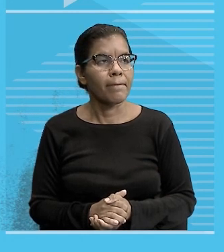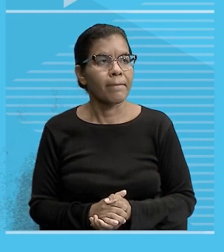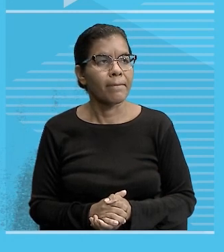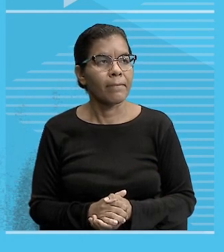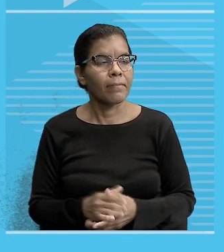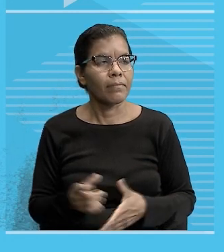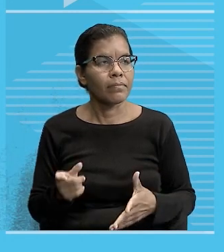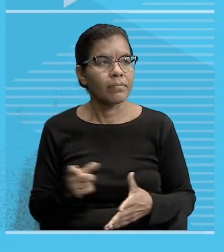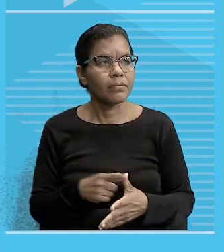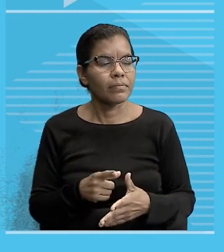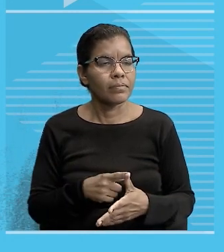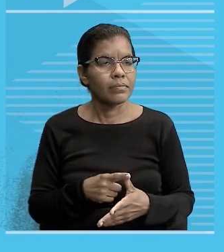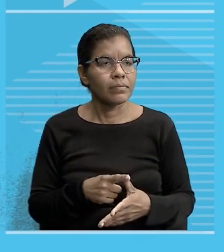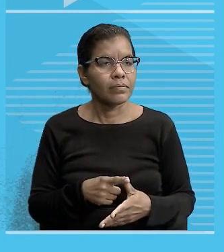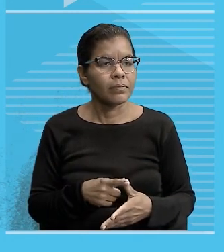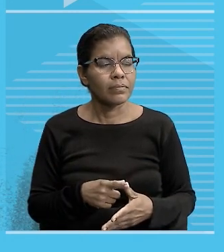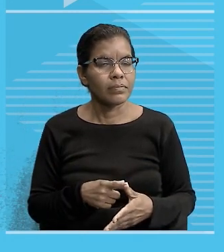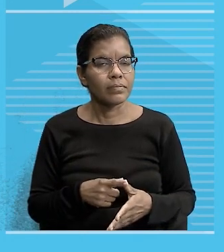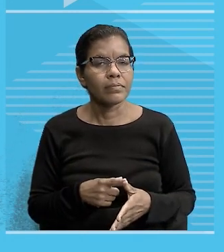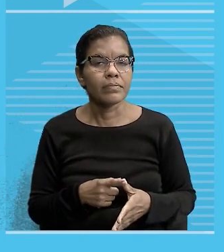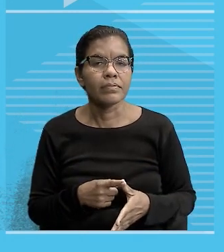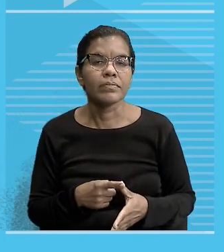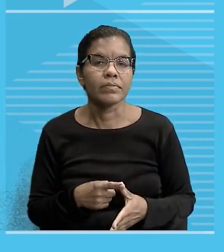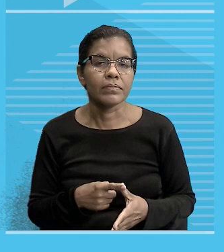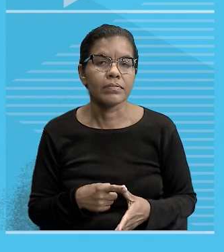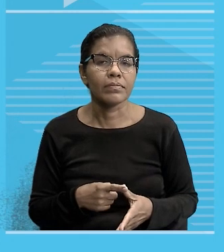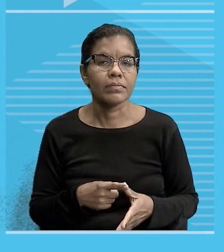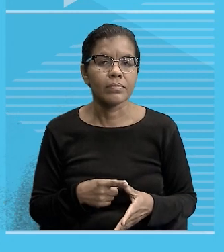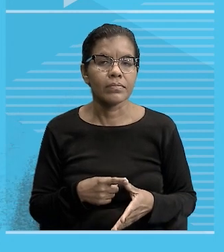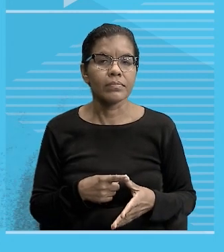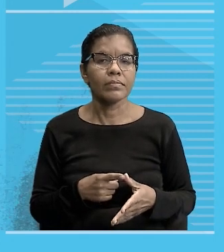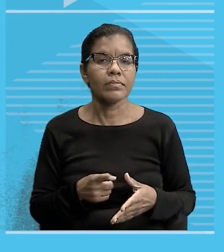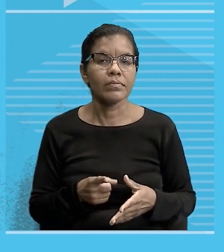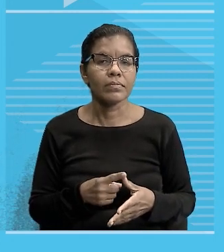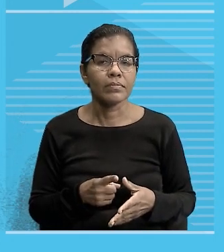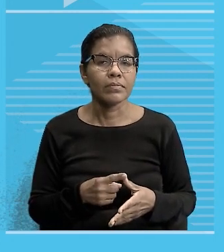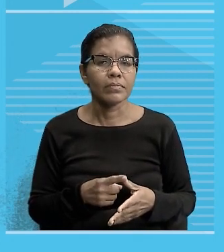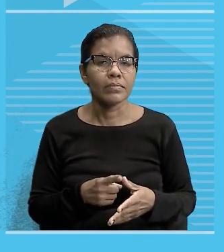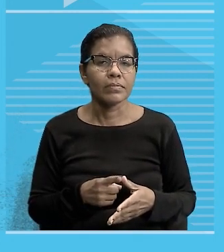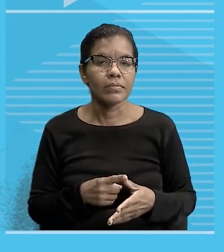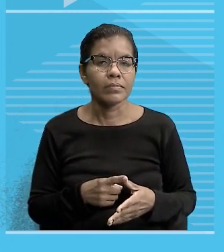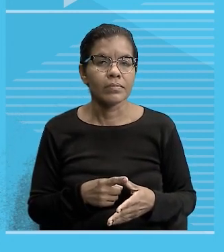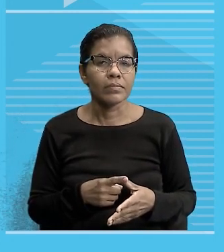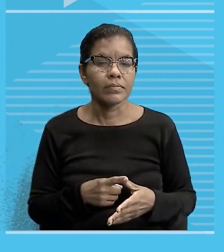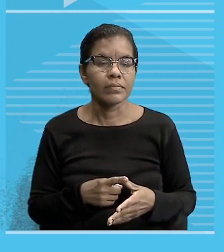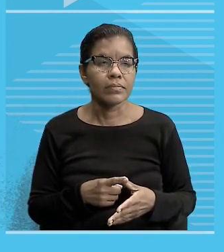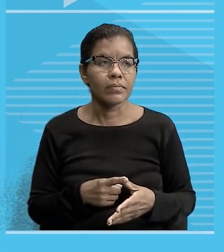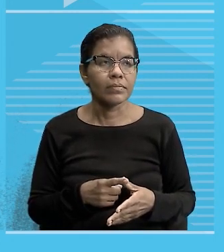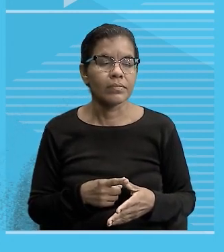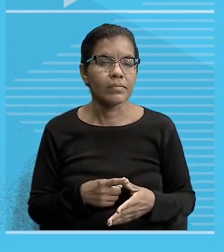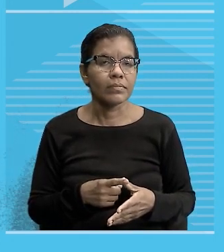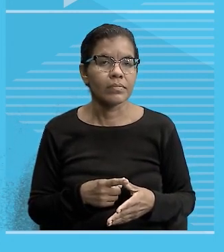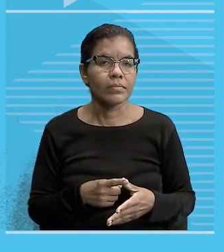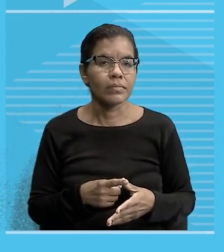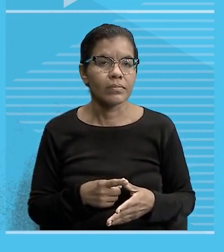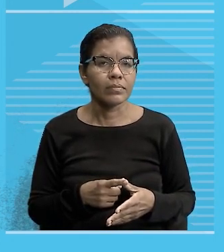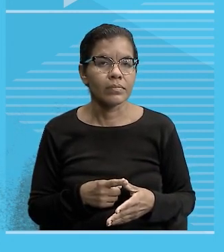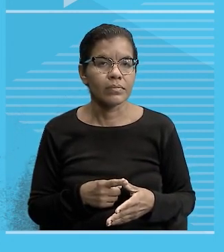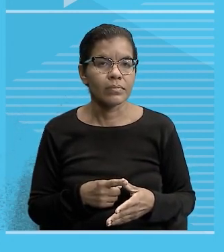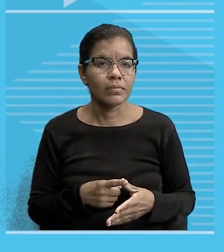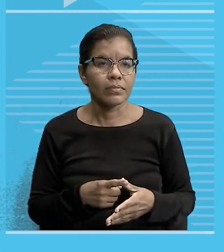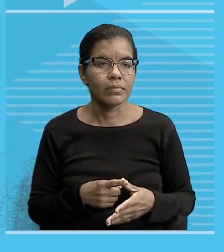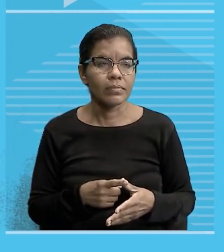permitir o estabelecimento de um padrão de variabilidade na